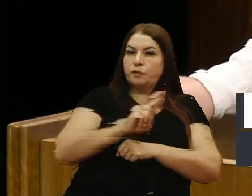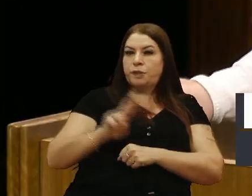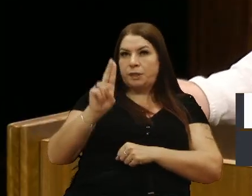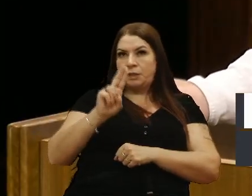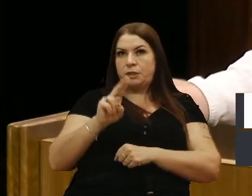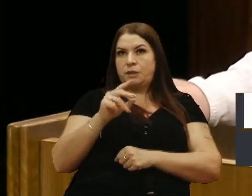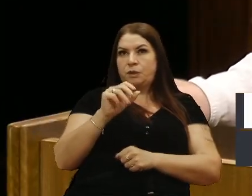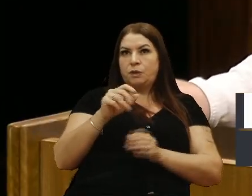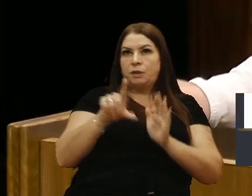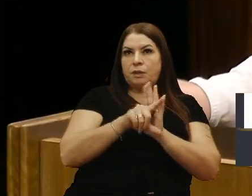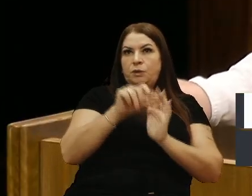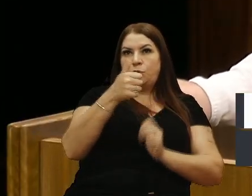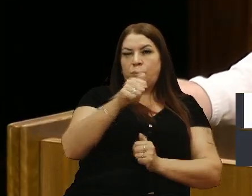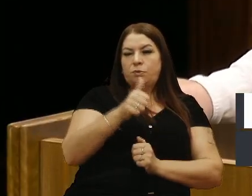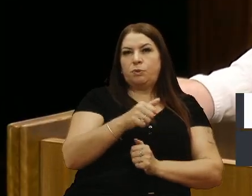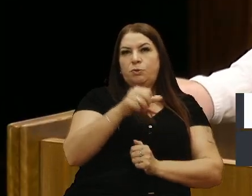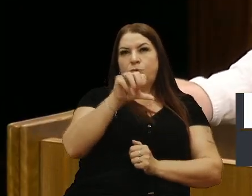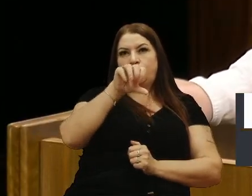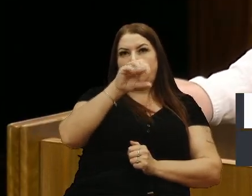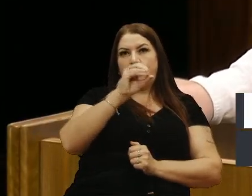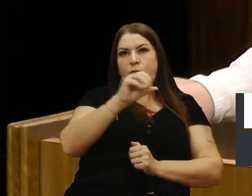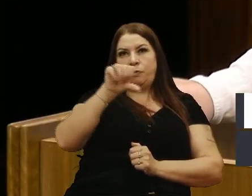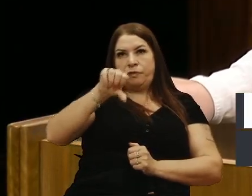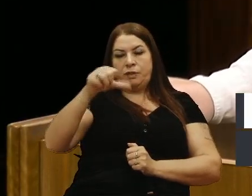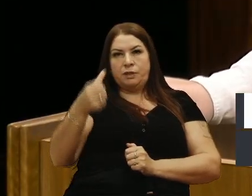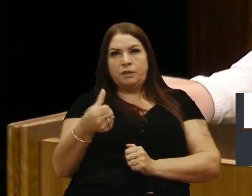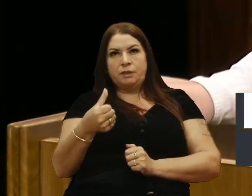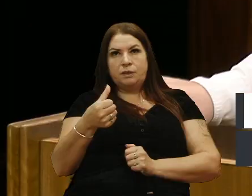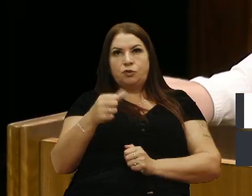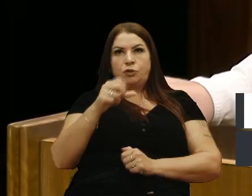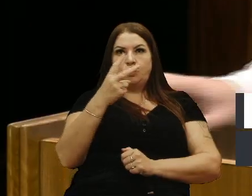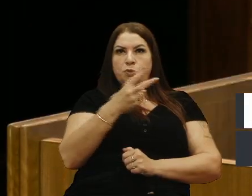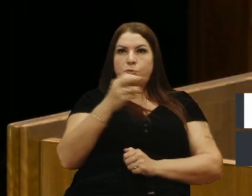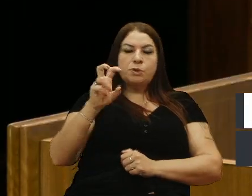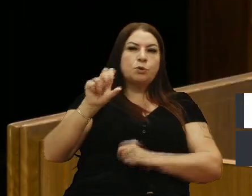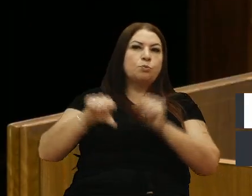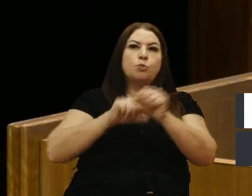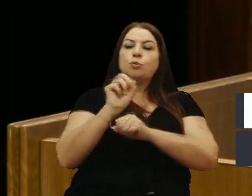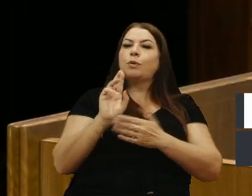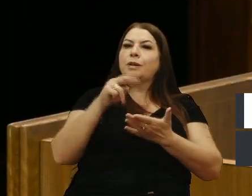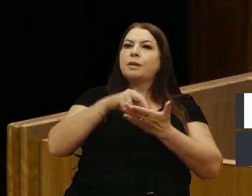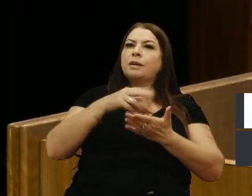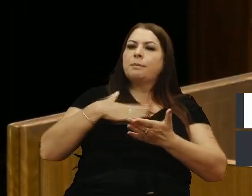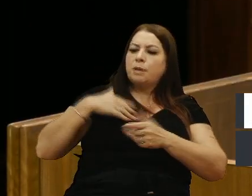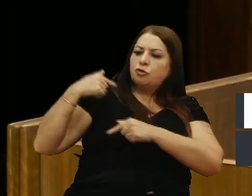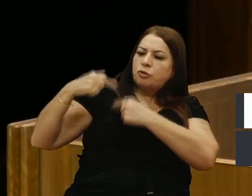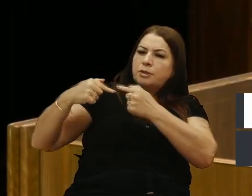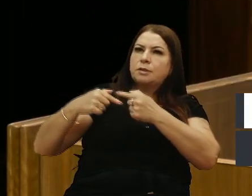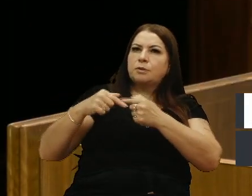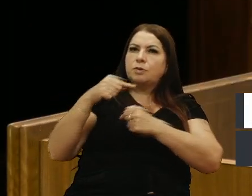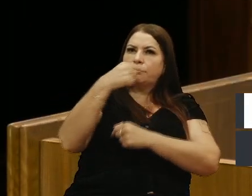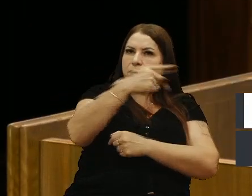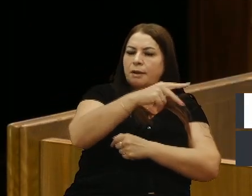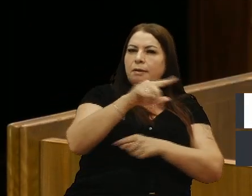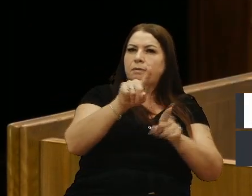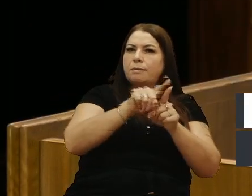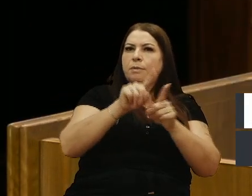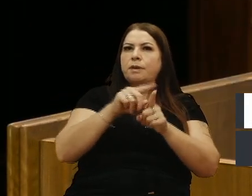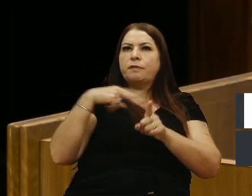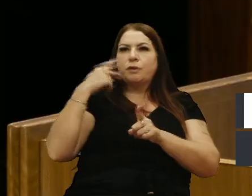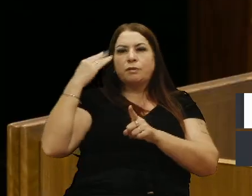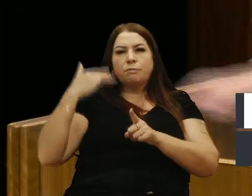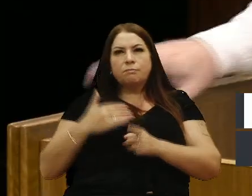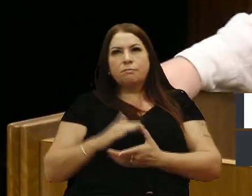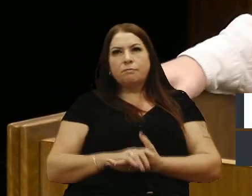Lei 11.096 de 2005 mudou a realidade da minha geração, da geração da senhora, da geração da vereadora